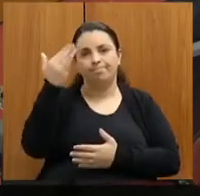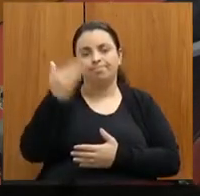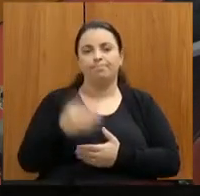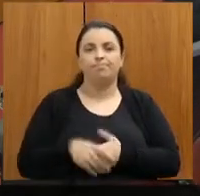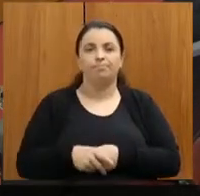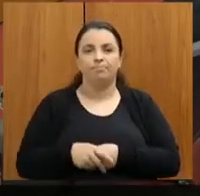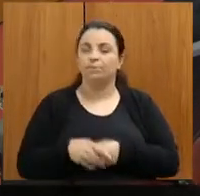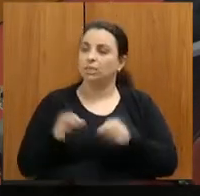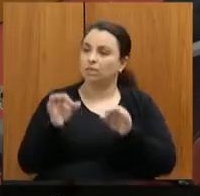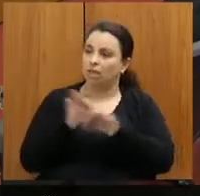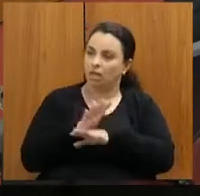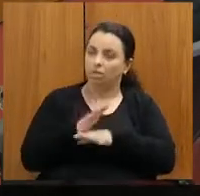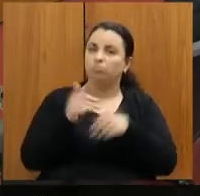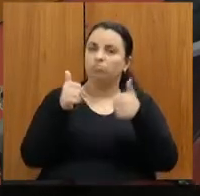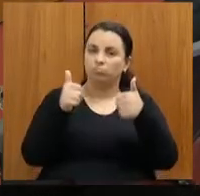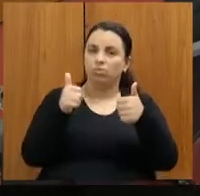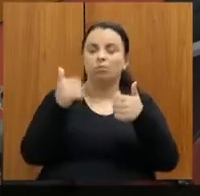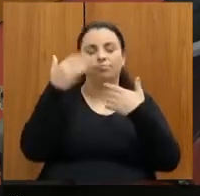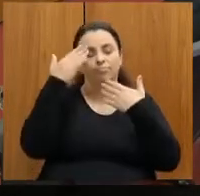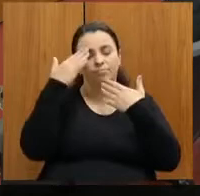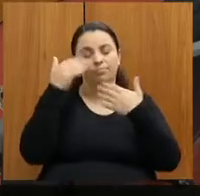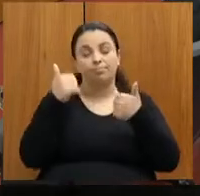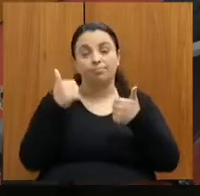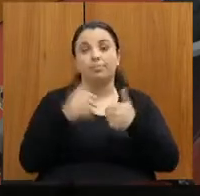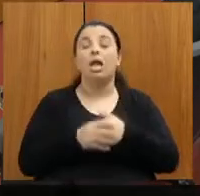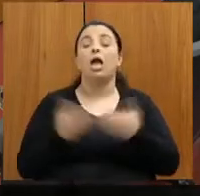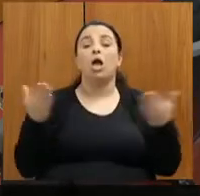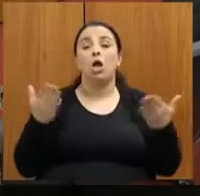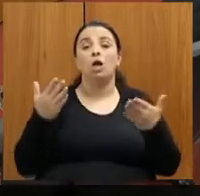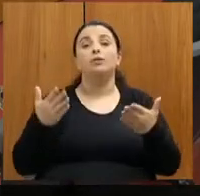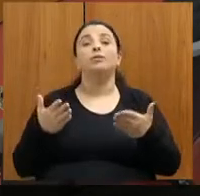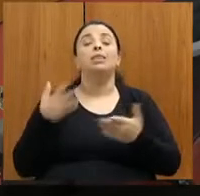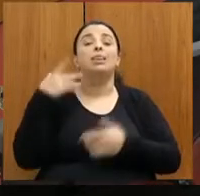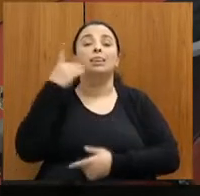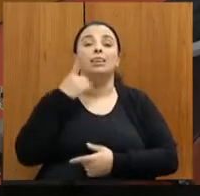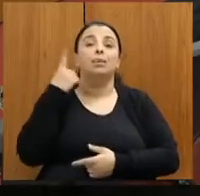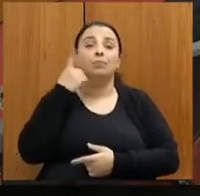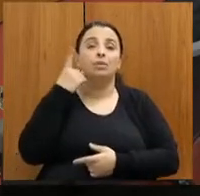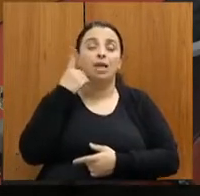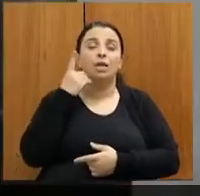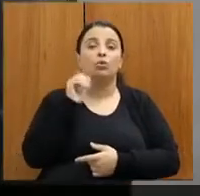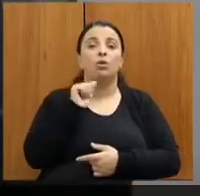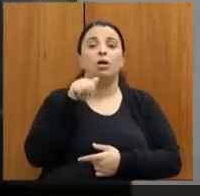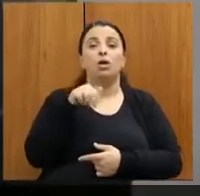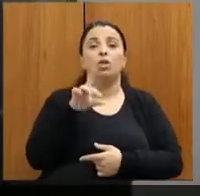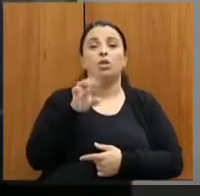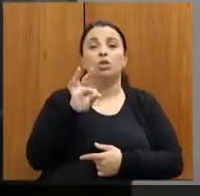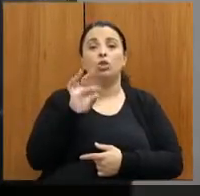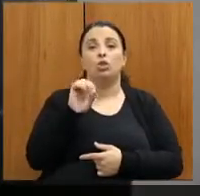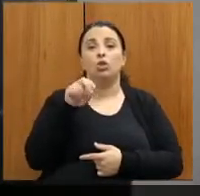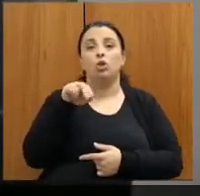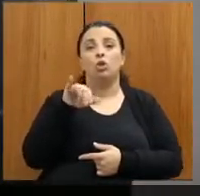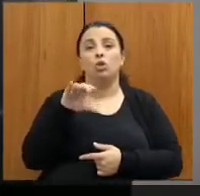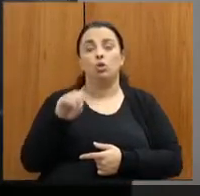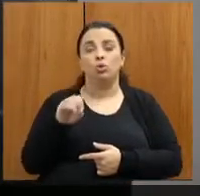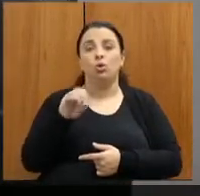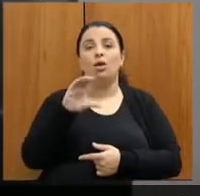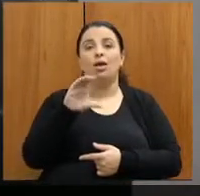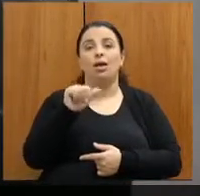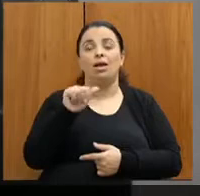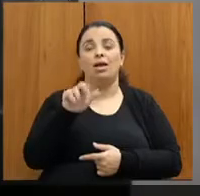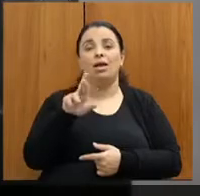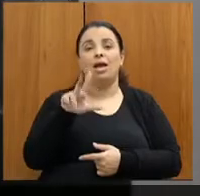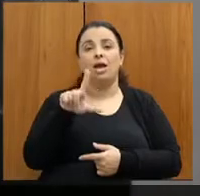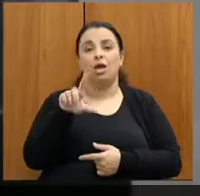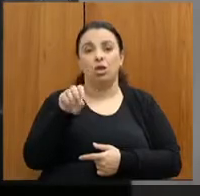o cerrado pois não então agora vamos passar ao Deputado Antonio Carlos Arantes fez